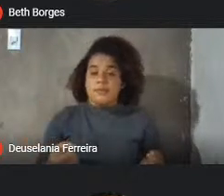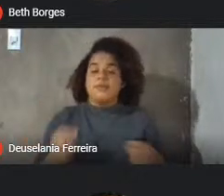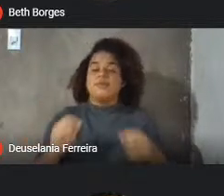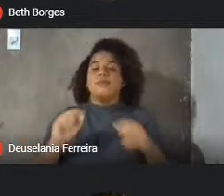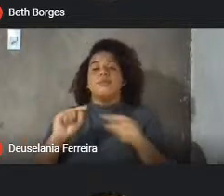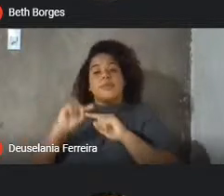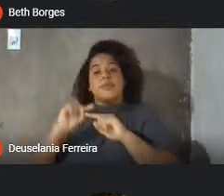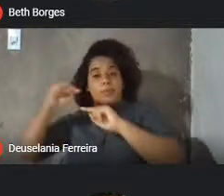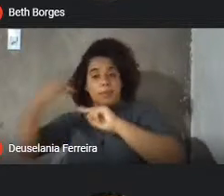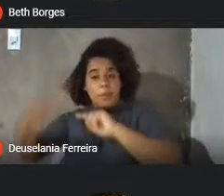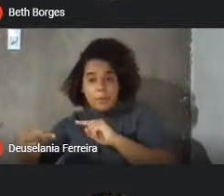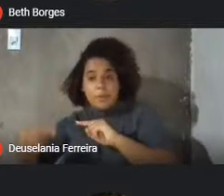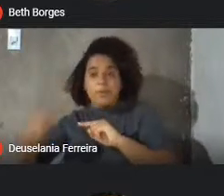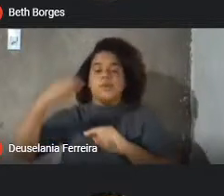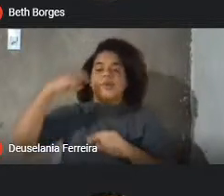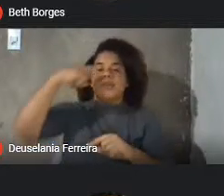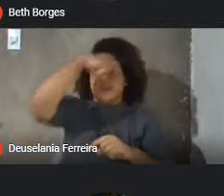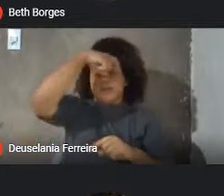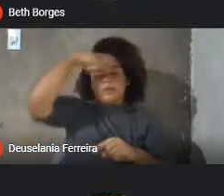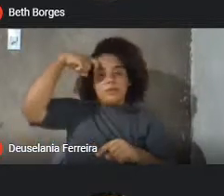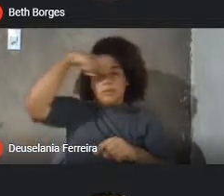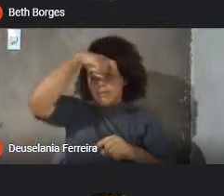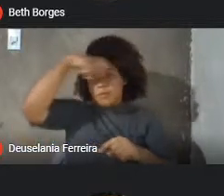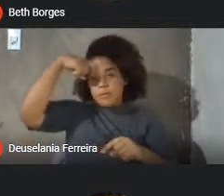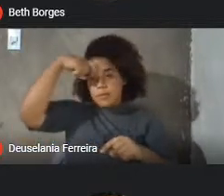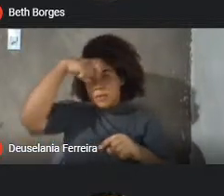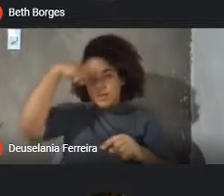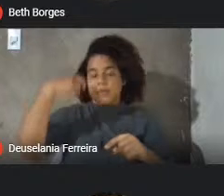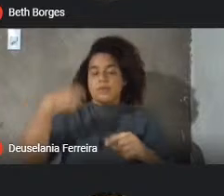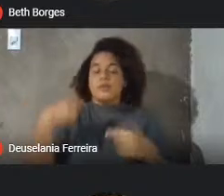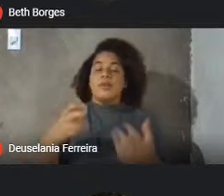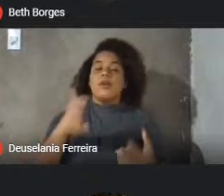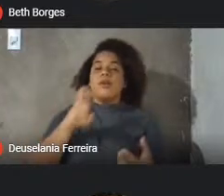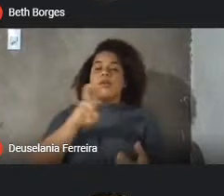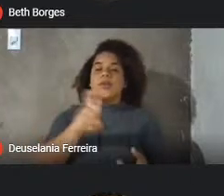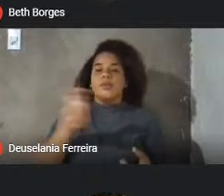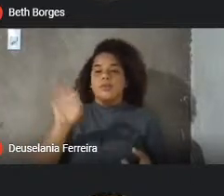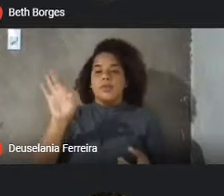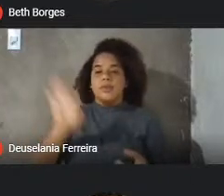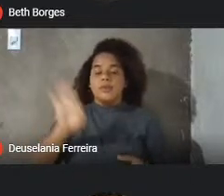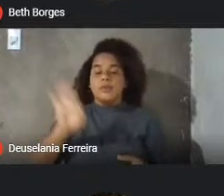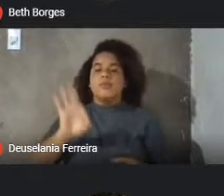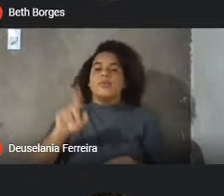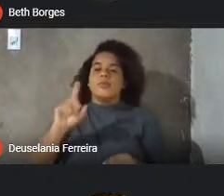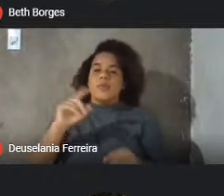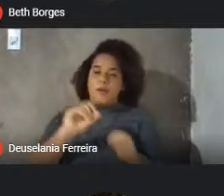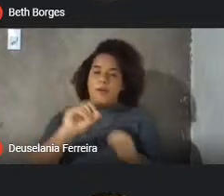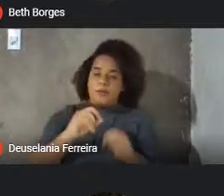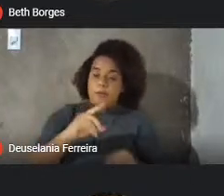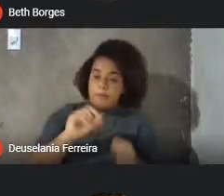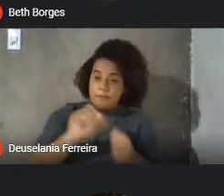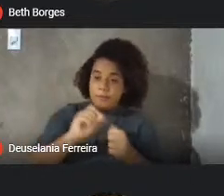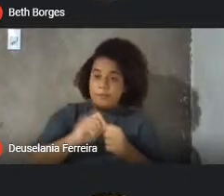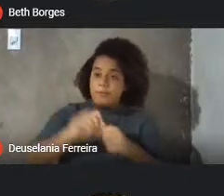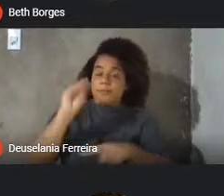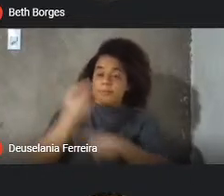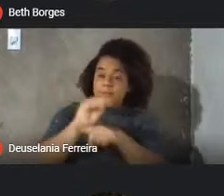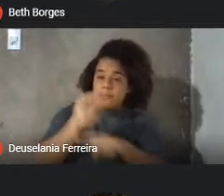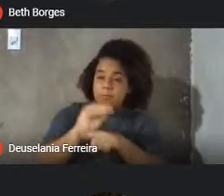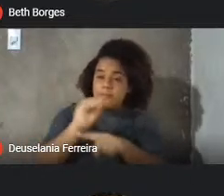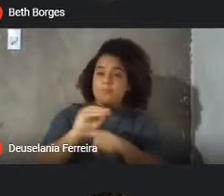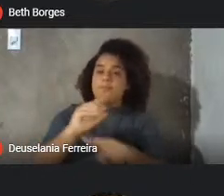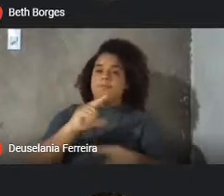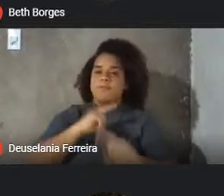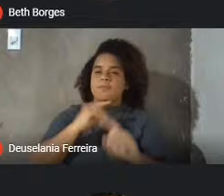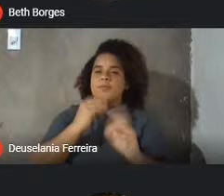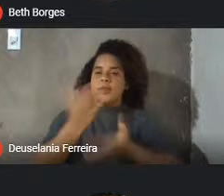Pós-hipnose. E esse 55% quando a pessoa já faz um tratamento vinculado a ideias de hipnose, porque é uma forma, e também